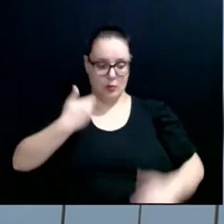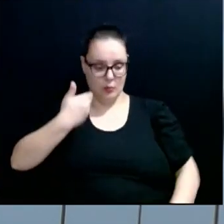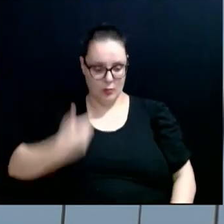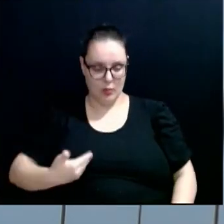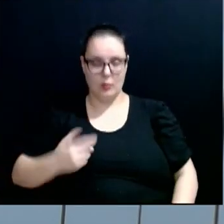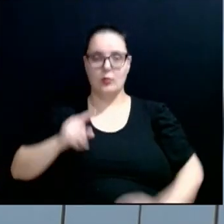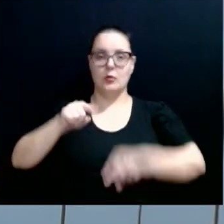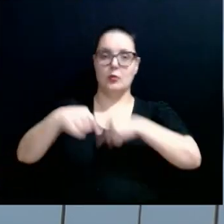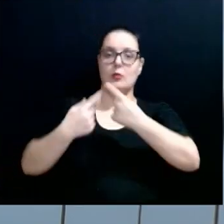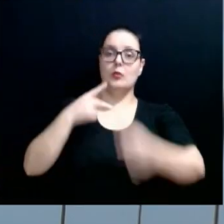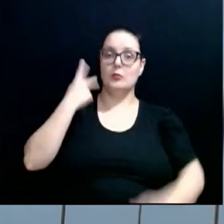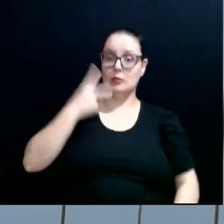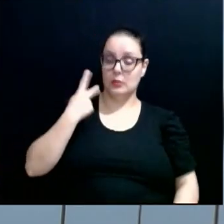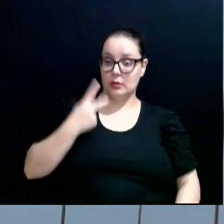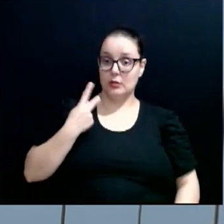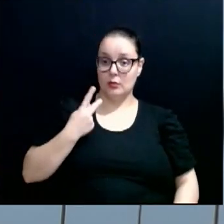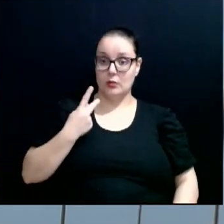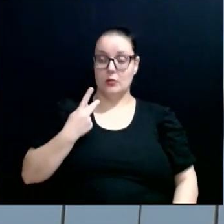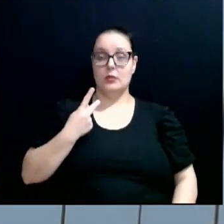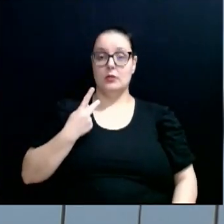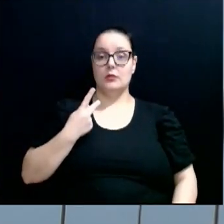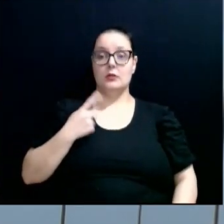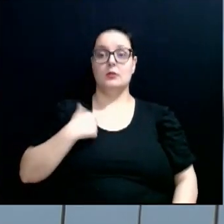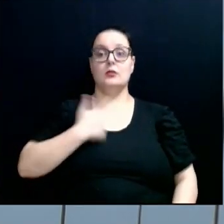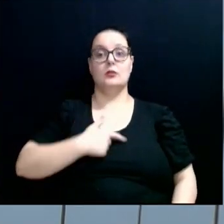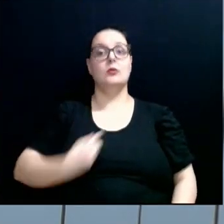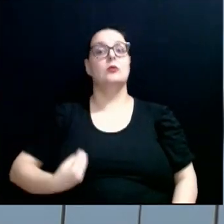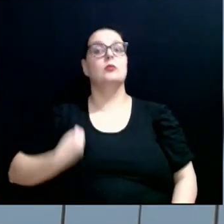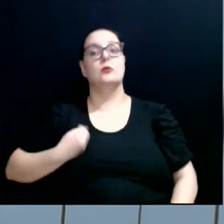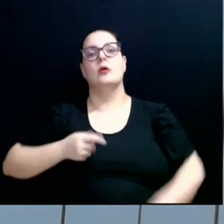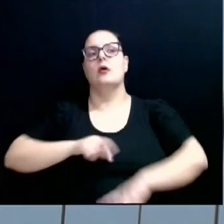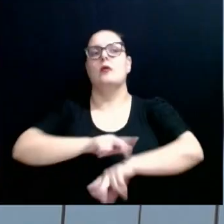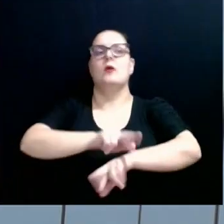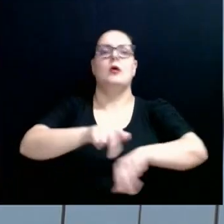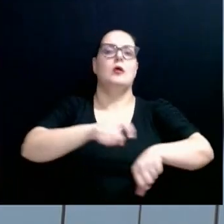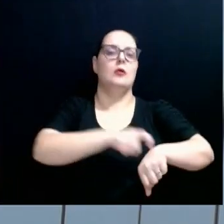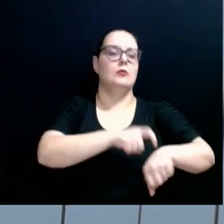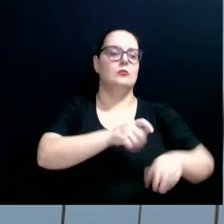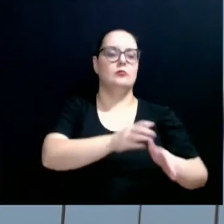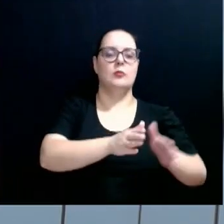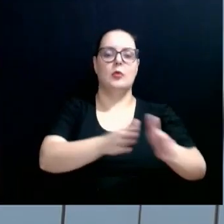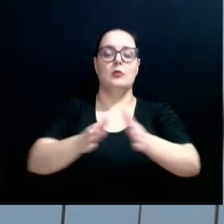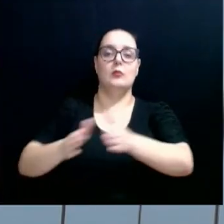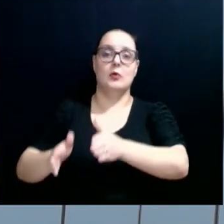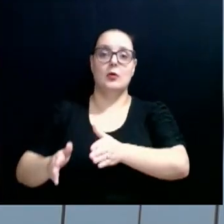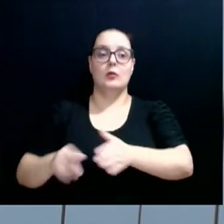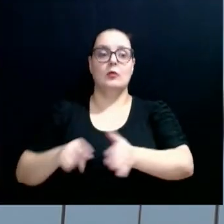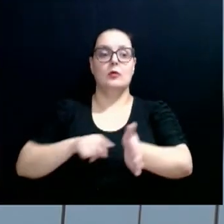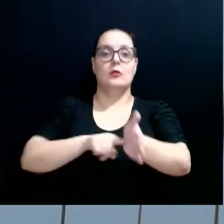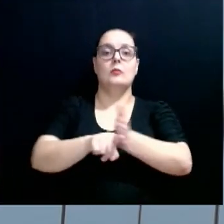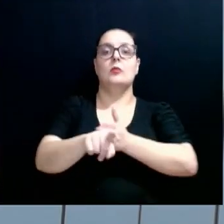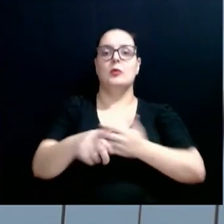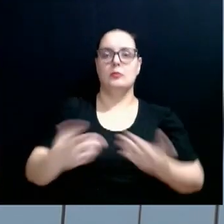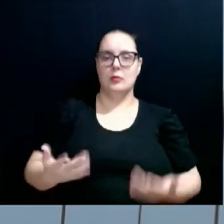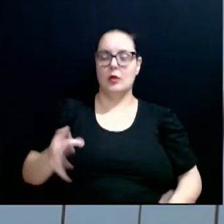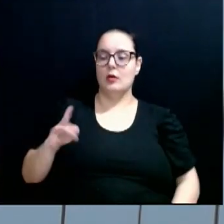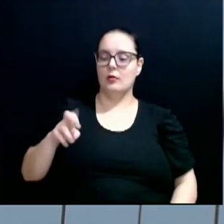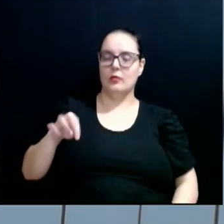vereadores, nós vivenciamos aí vários momentos na cidade onde foi questionado as frotas de